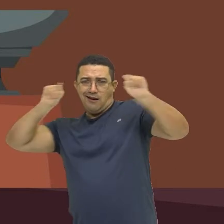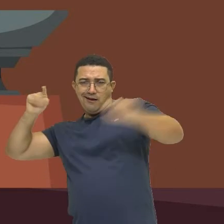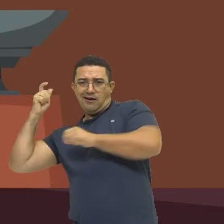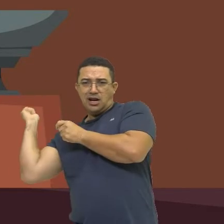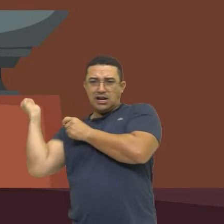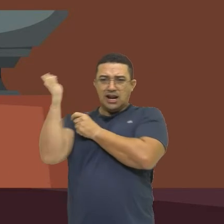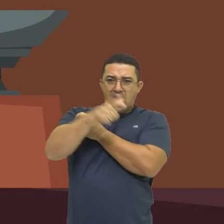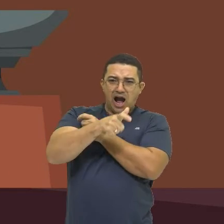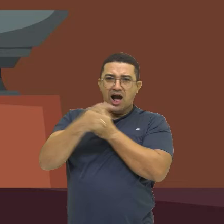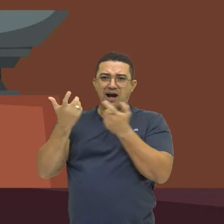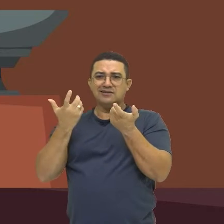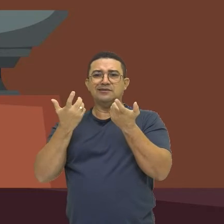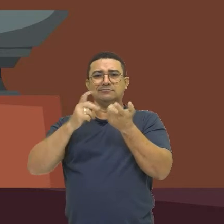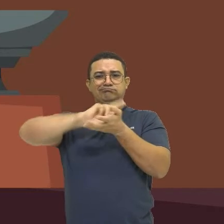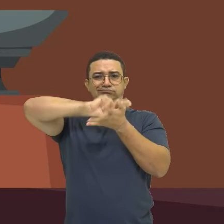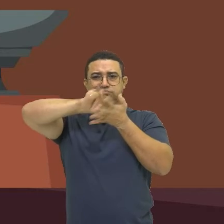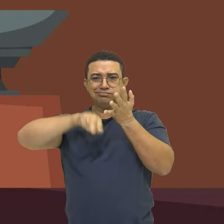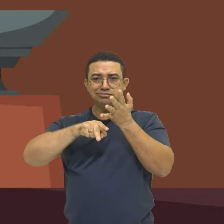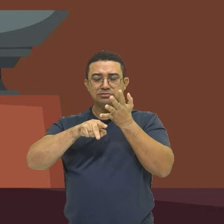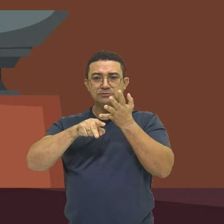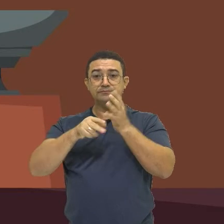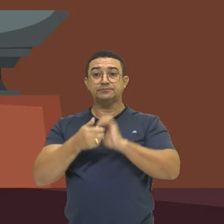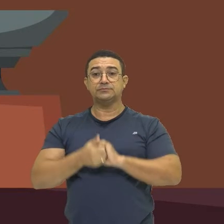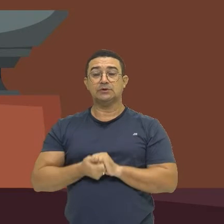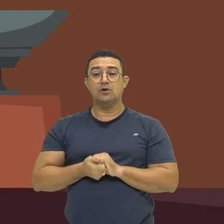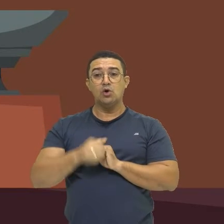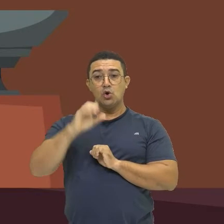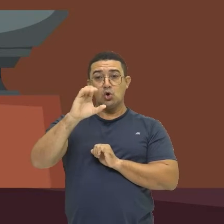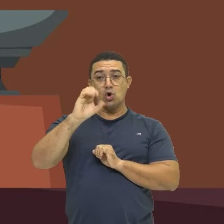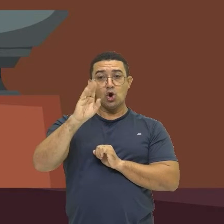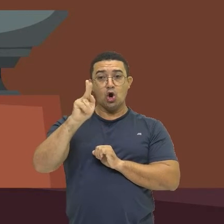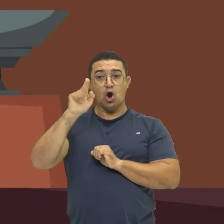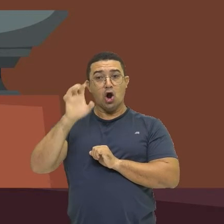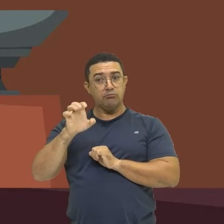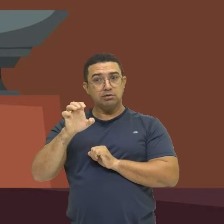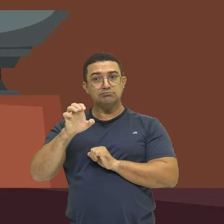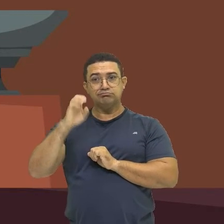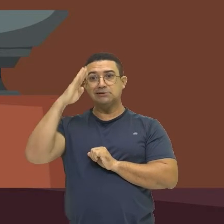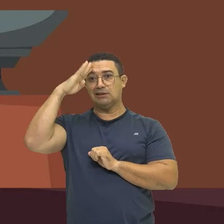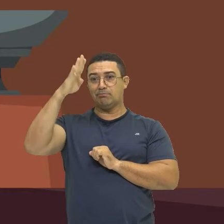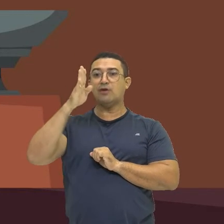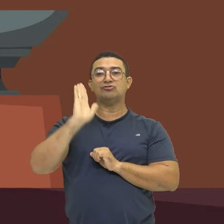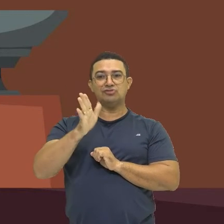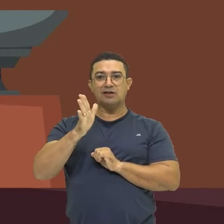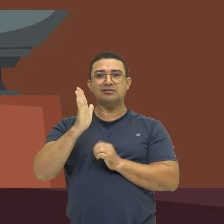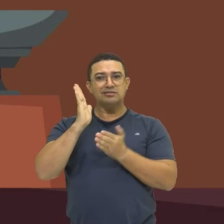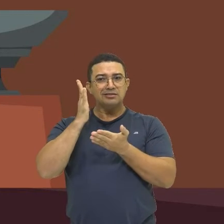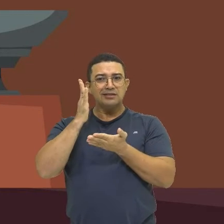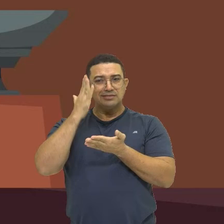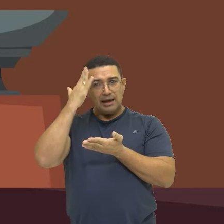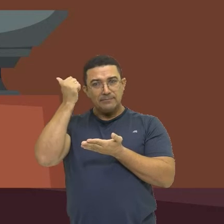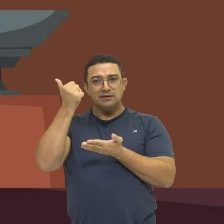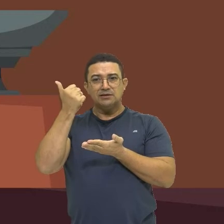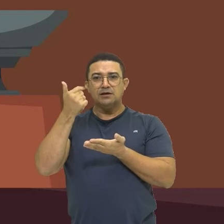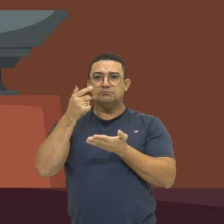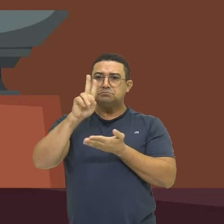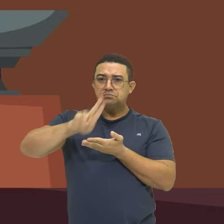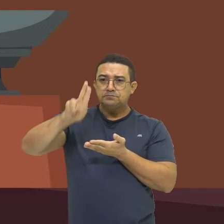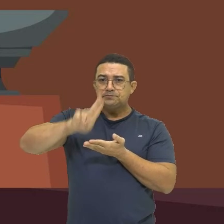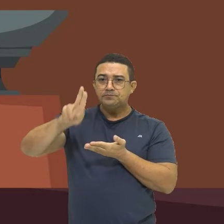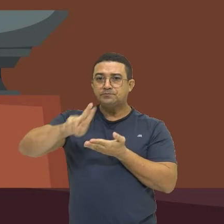certo? Agora ele já dominava o cobre principalmente. Qual é a outra característica que nós temos? Vamos ver?